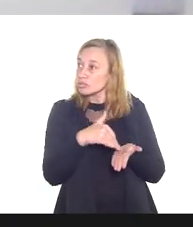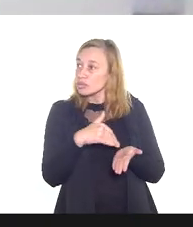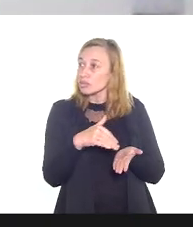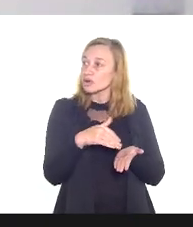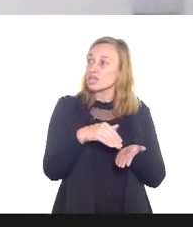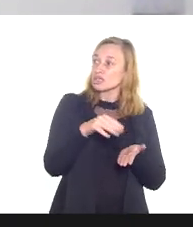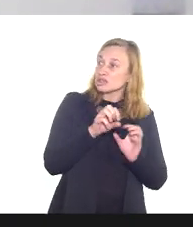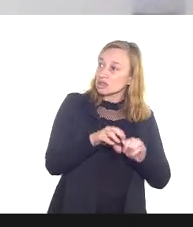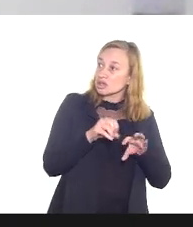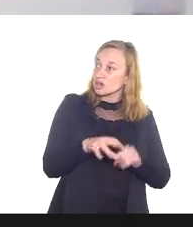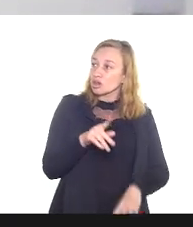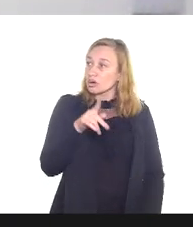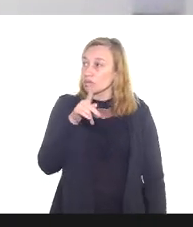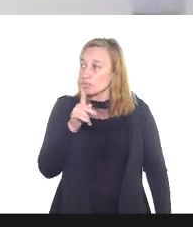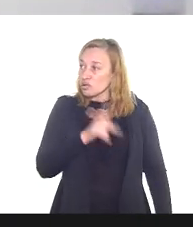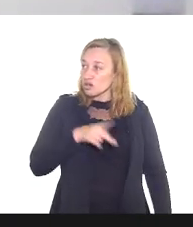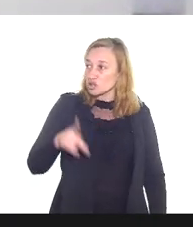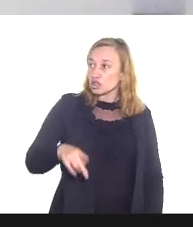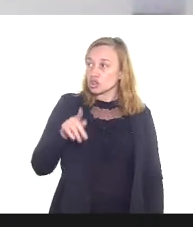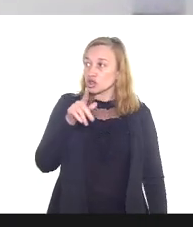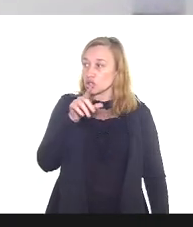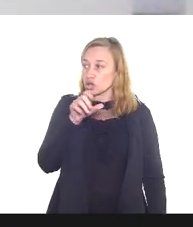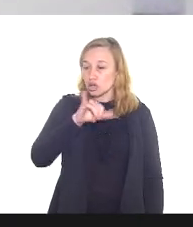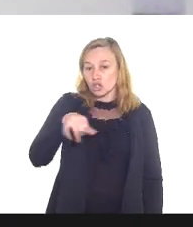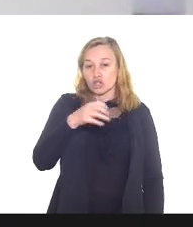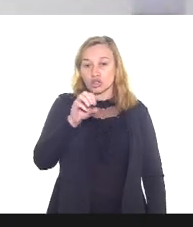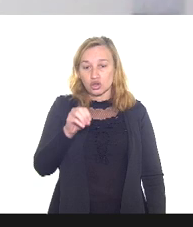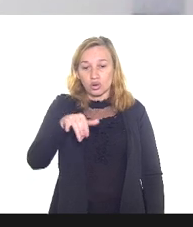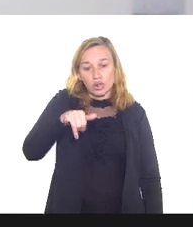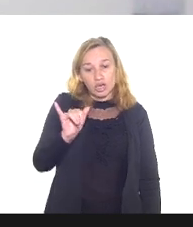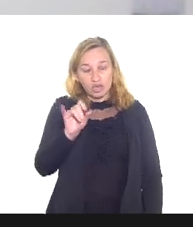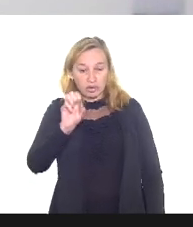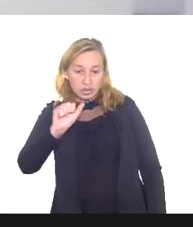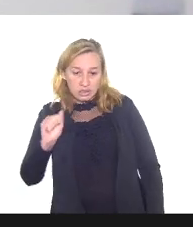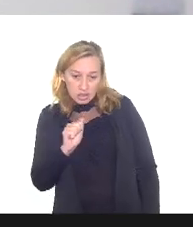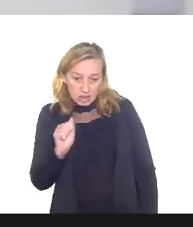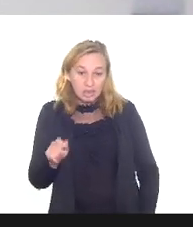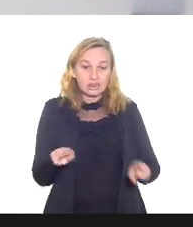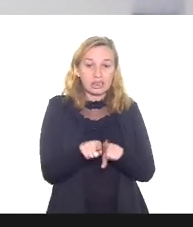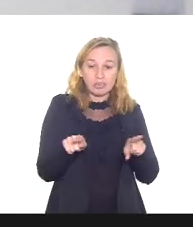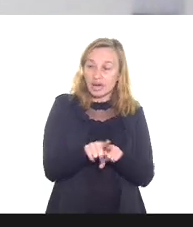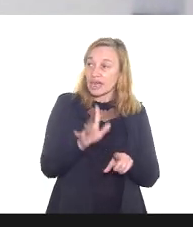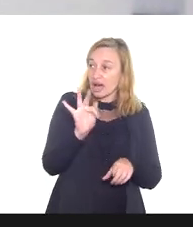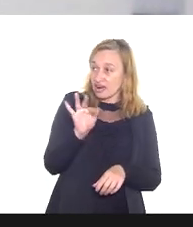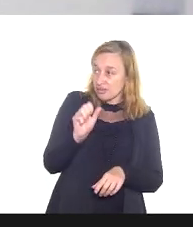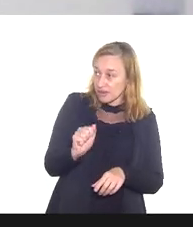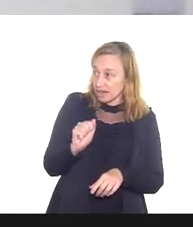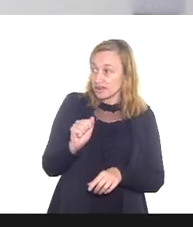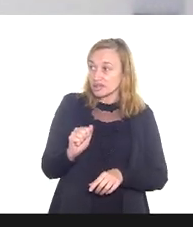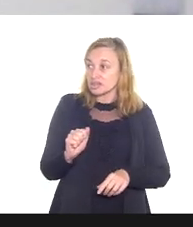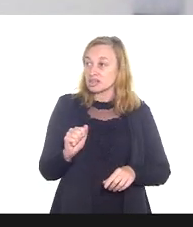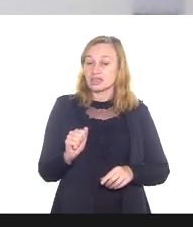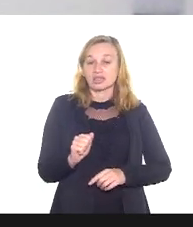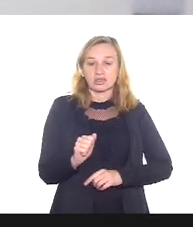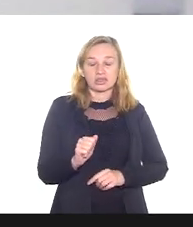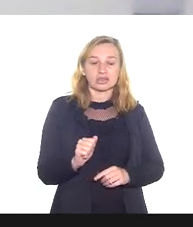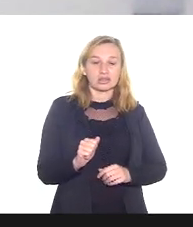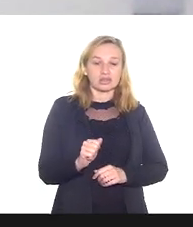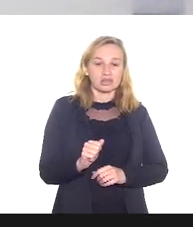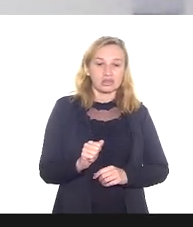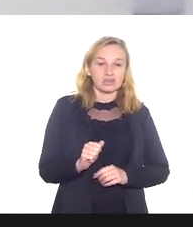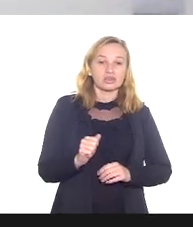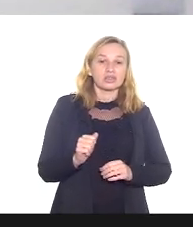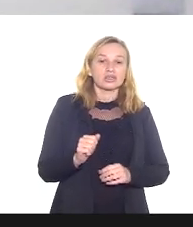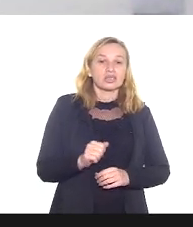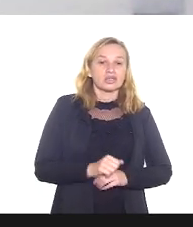Joilza, nossa subsecretária de Ensino, mais uma vez agradecendo a sua presença, a Flávia também, que está coordenando esse processo no âmbito